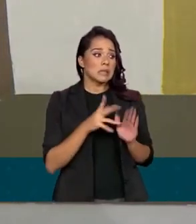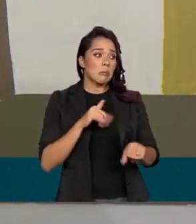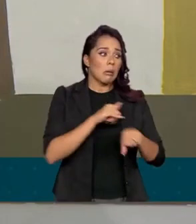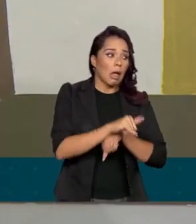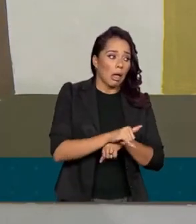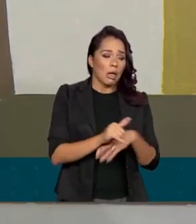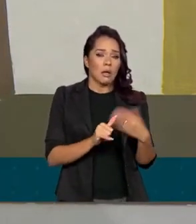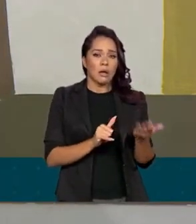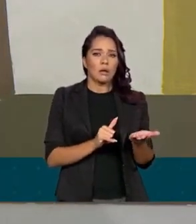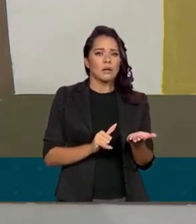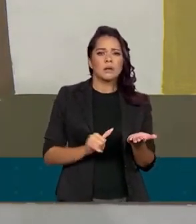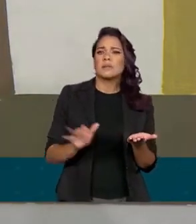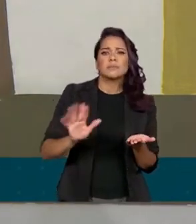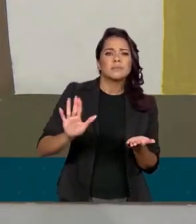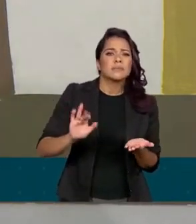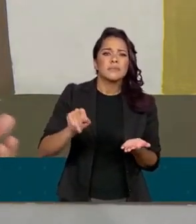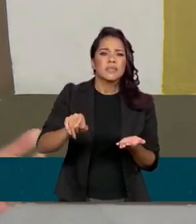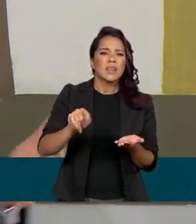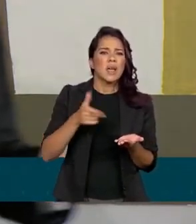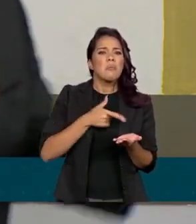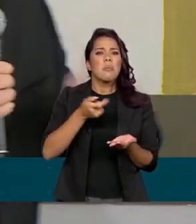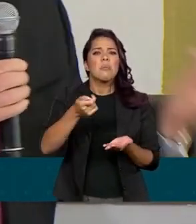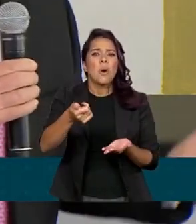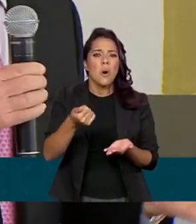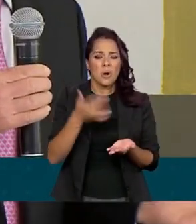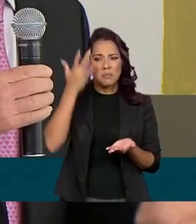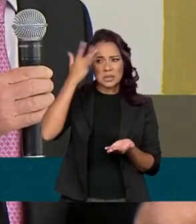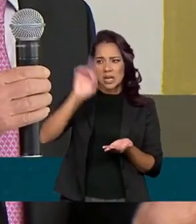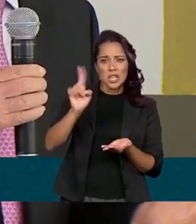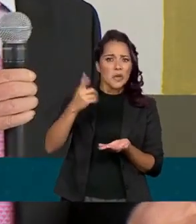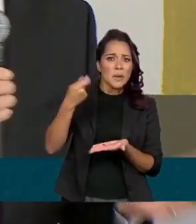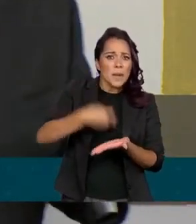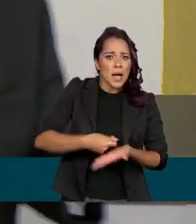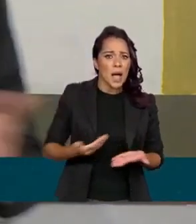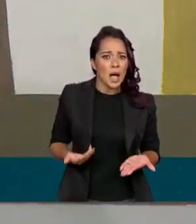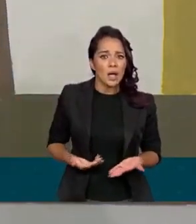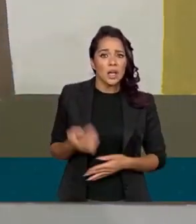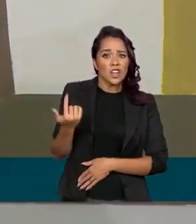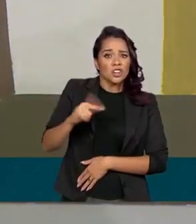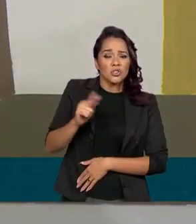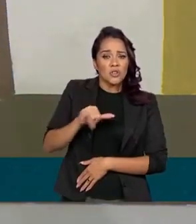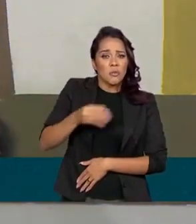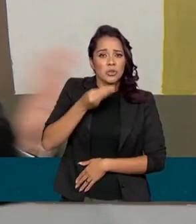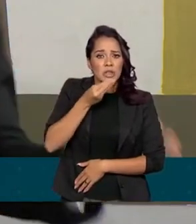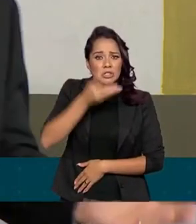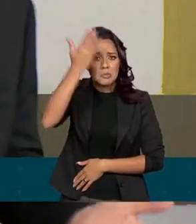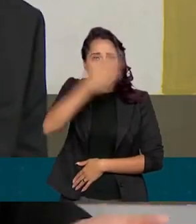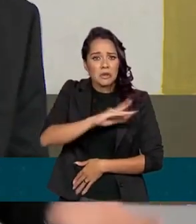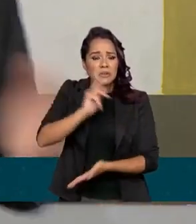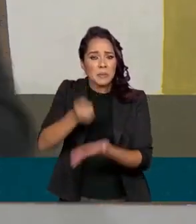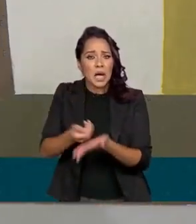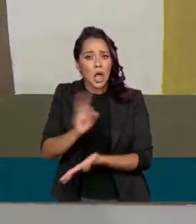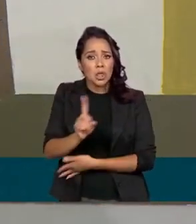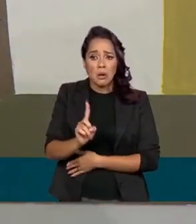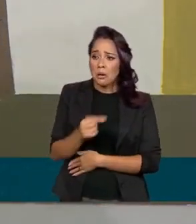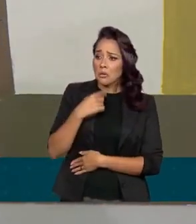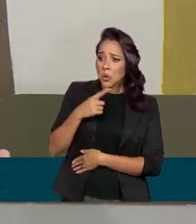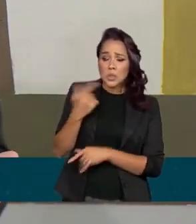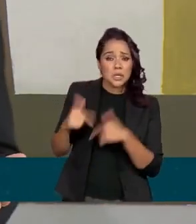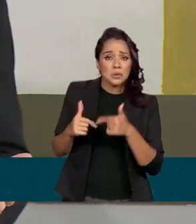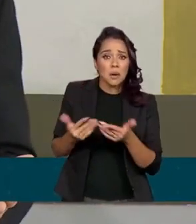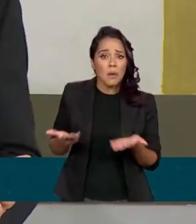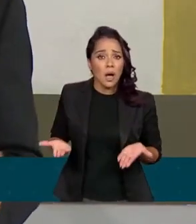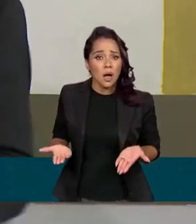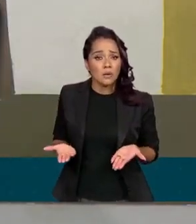vai pagar. Isso é muito pouco a gente achar que não vai pagar. Ele não teve nem chance de provar se vai pagar, não. Ele nem arrumou um